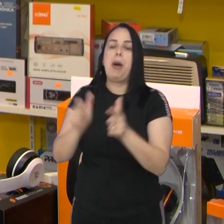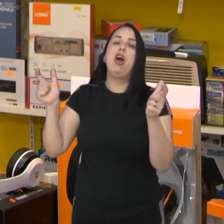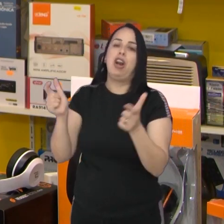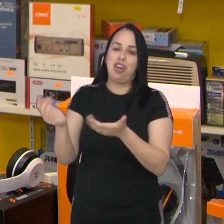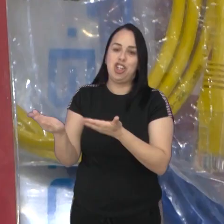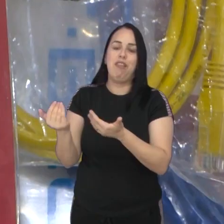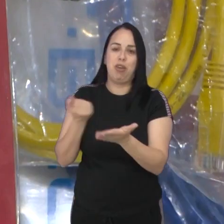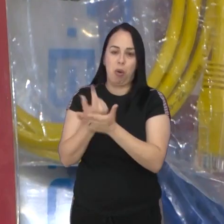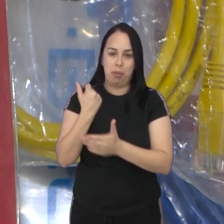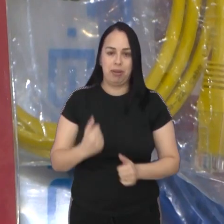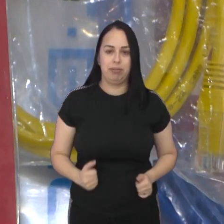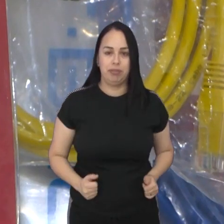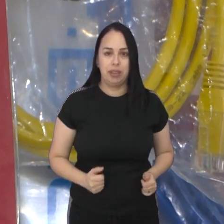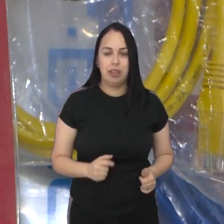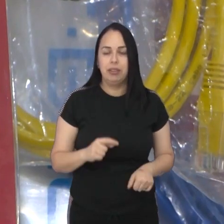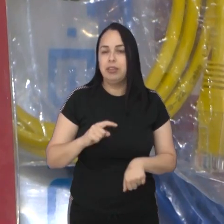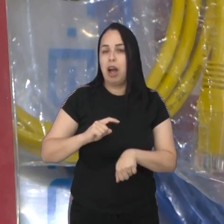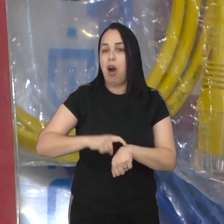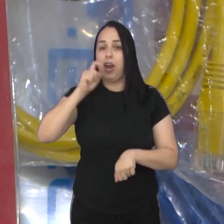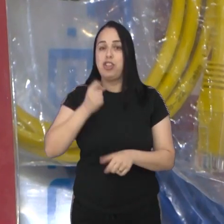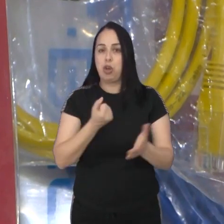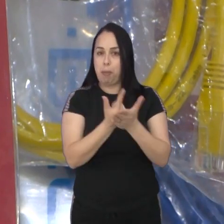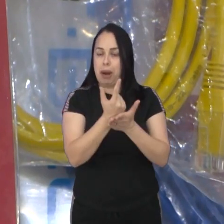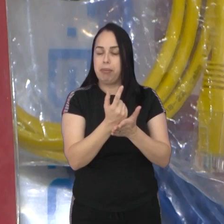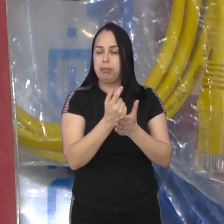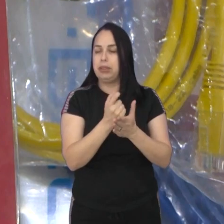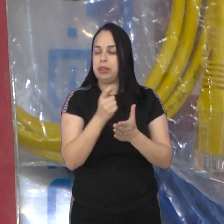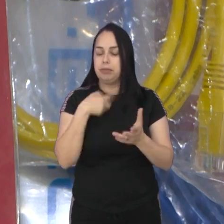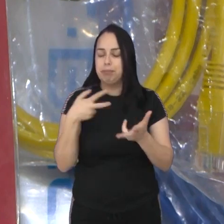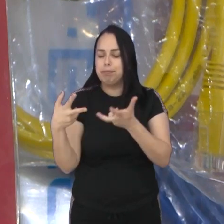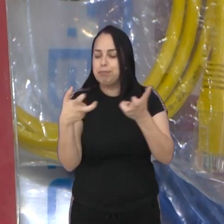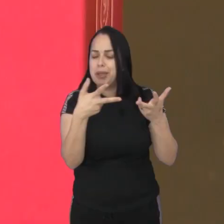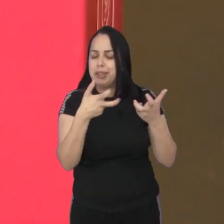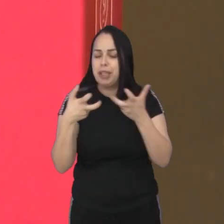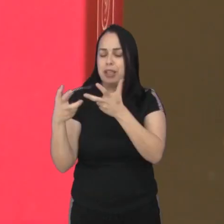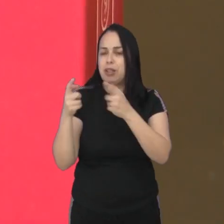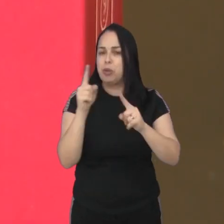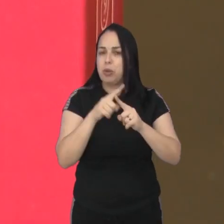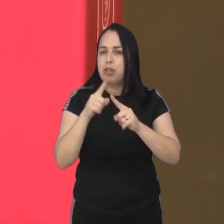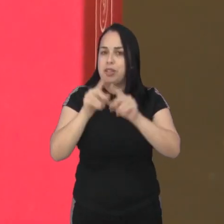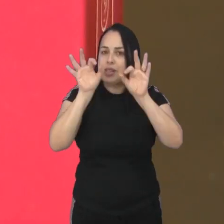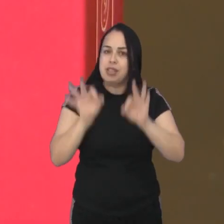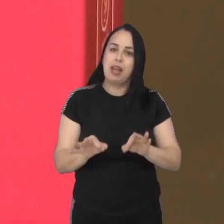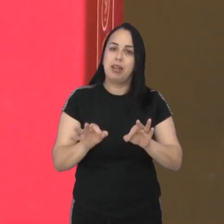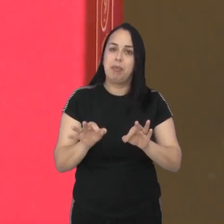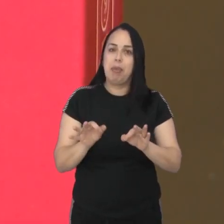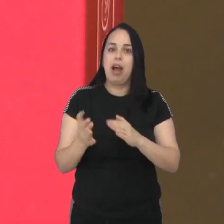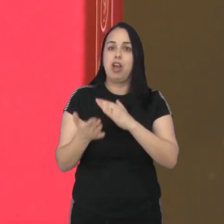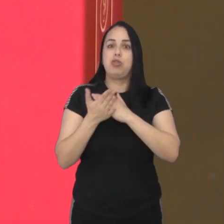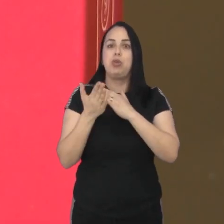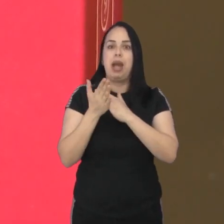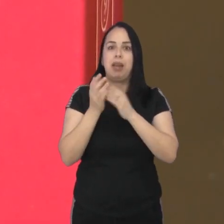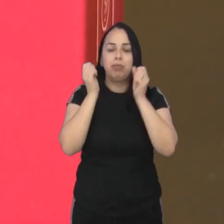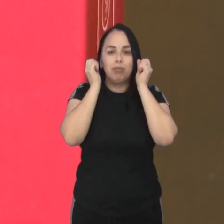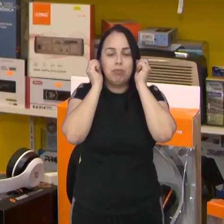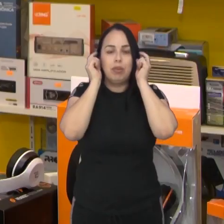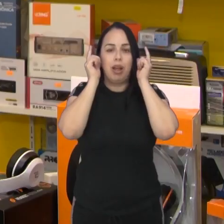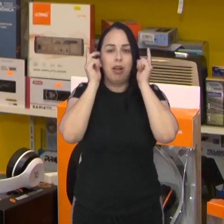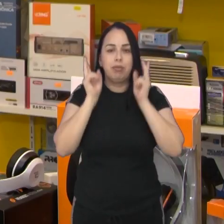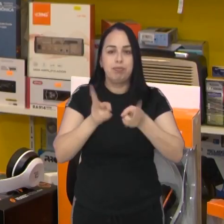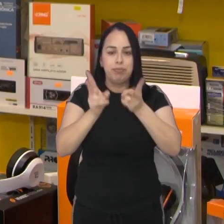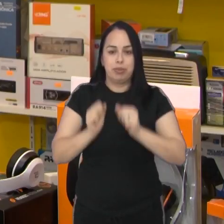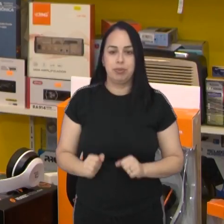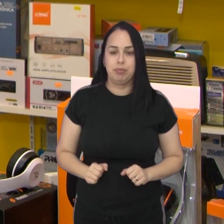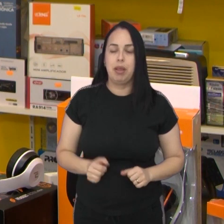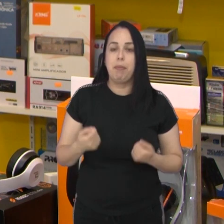são os jovens. Na hora de comprar, algumas características devem ser observadas para escolher o modelo ideal e preservar a audição. Ela tem